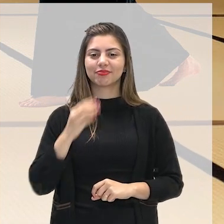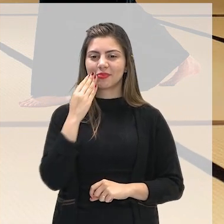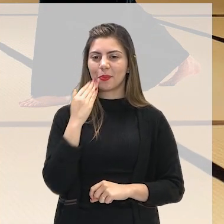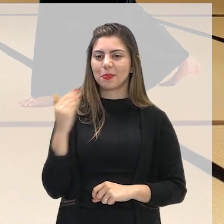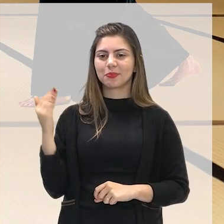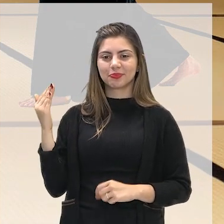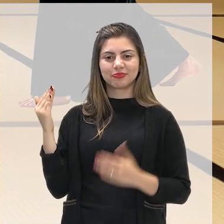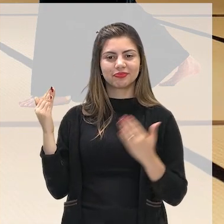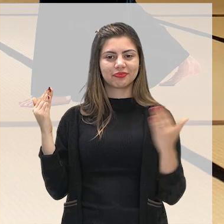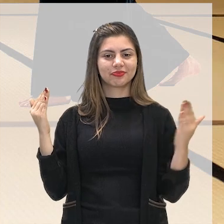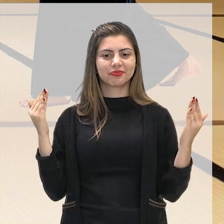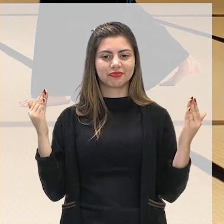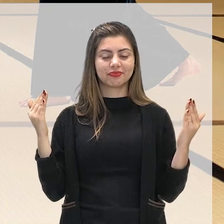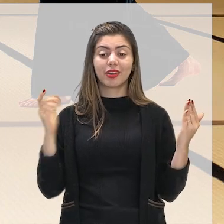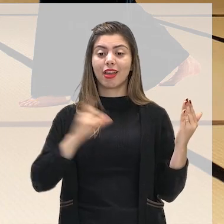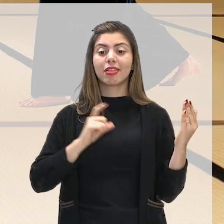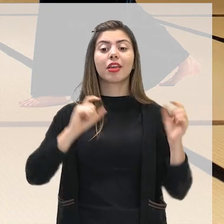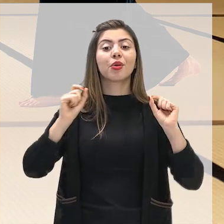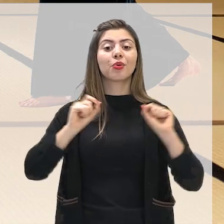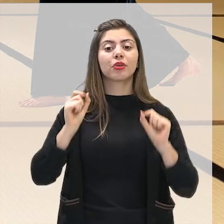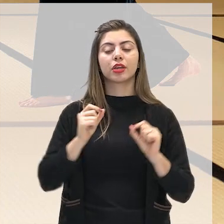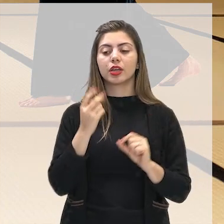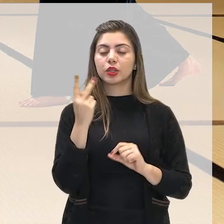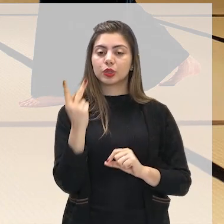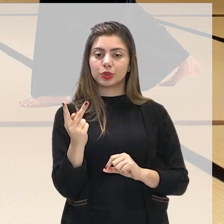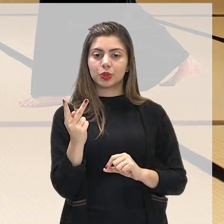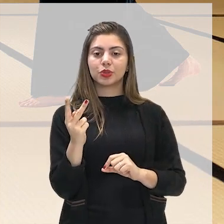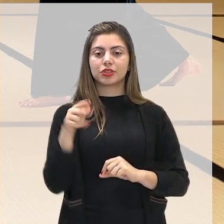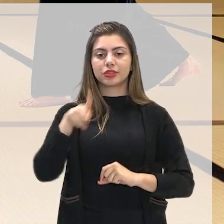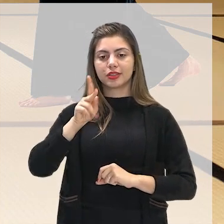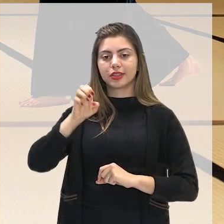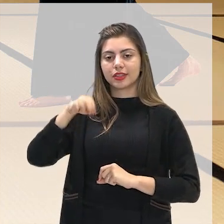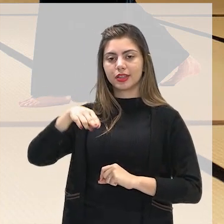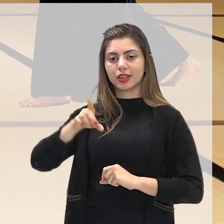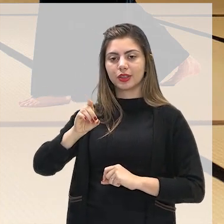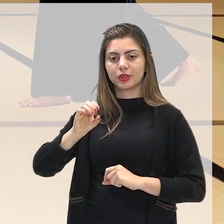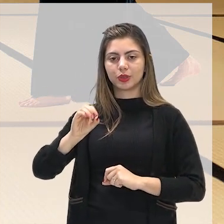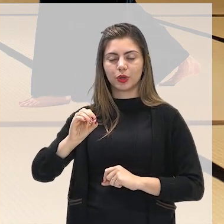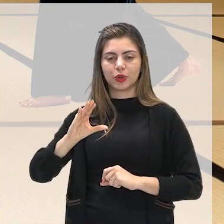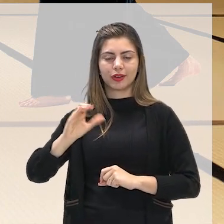observem aqui. Nós temos 2 Kendokas. E aí, olhando essa